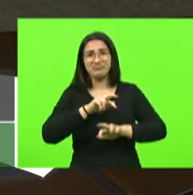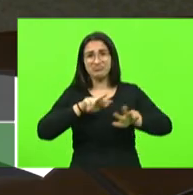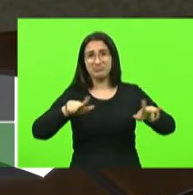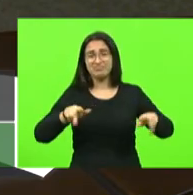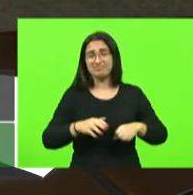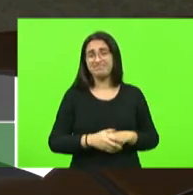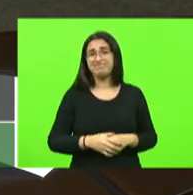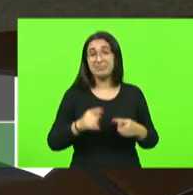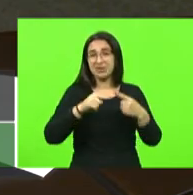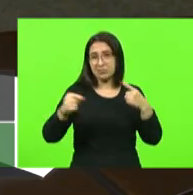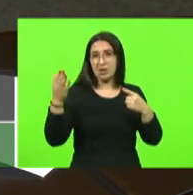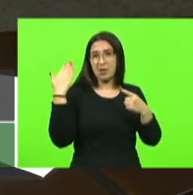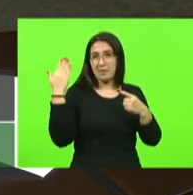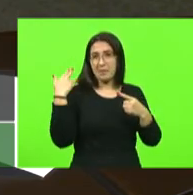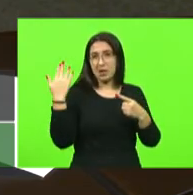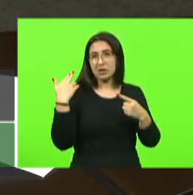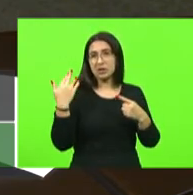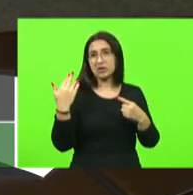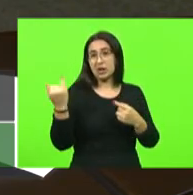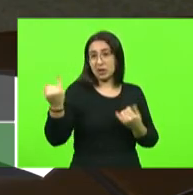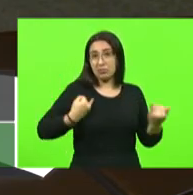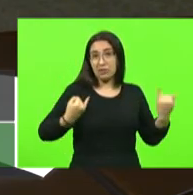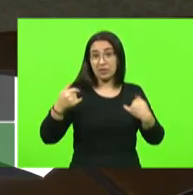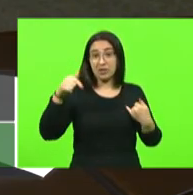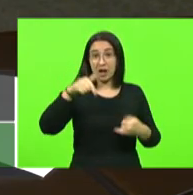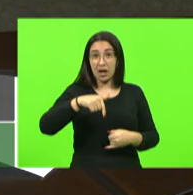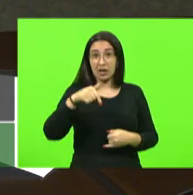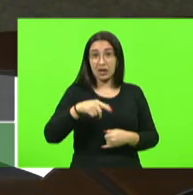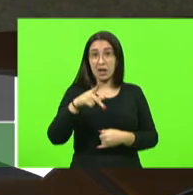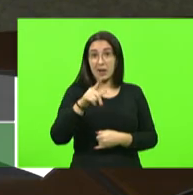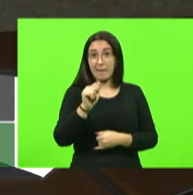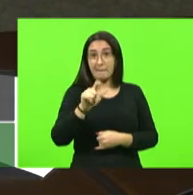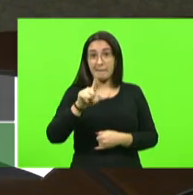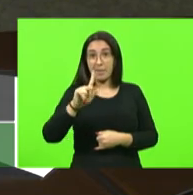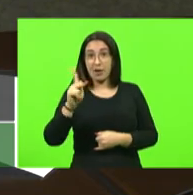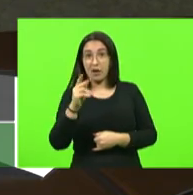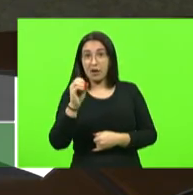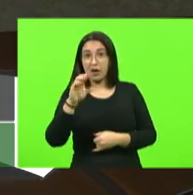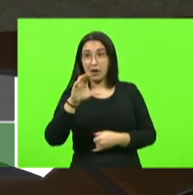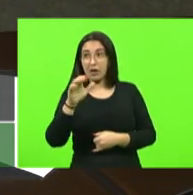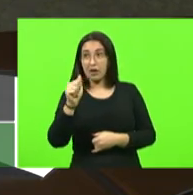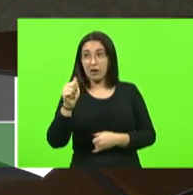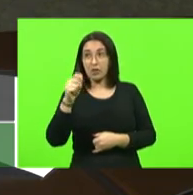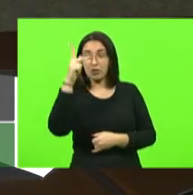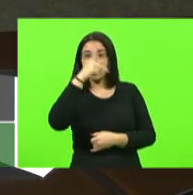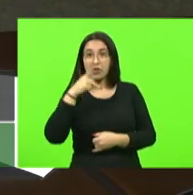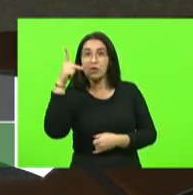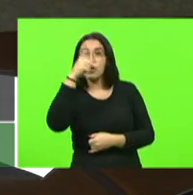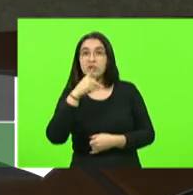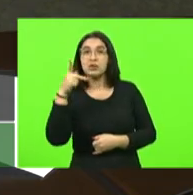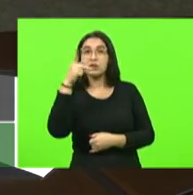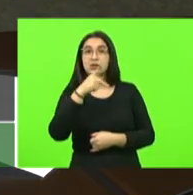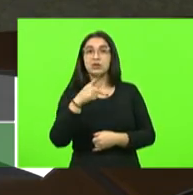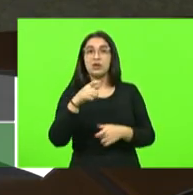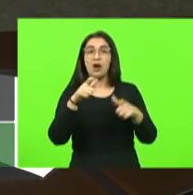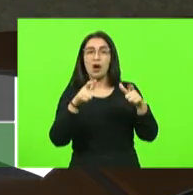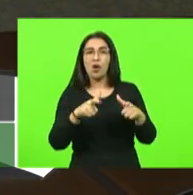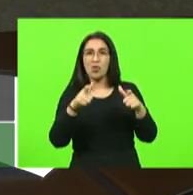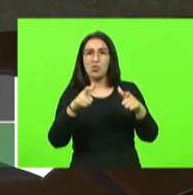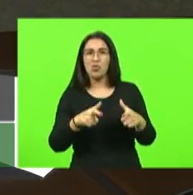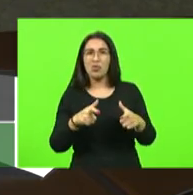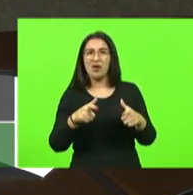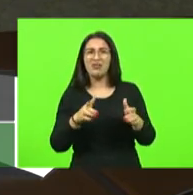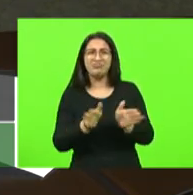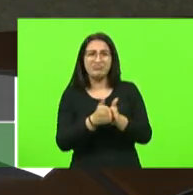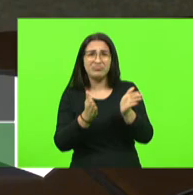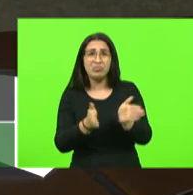eu tomei conhecimento de que aqui na Palhoça, né, na comunidade do Frei Damião, uma comunidade super vulnerável, existem mulheres que